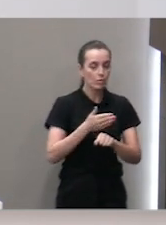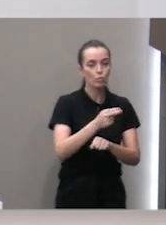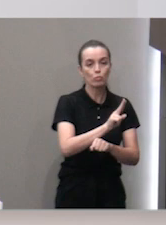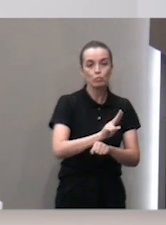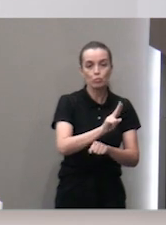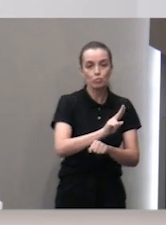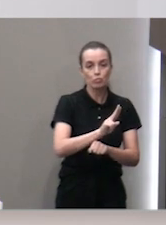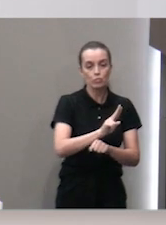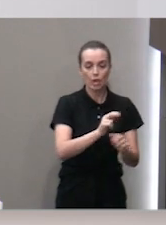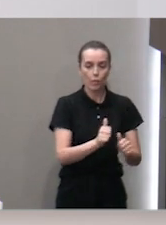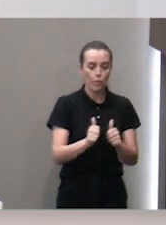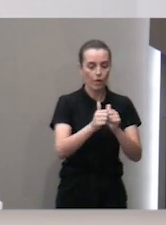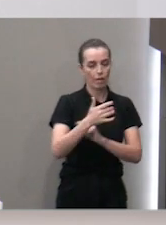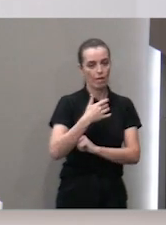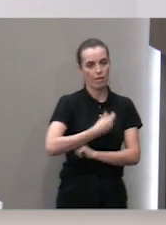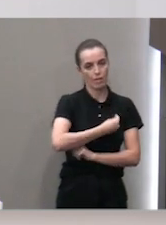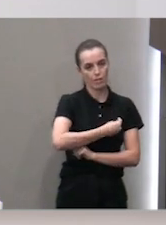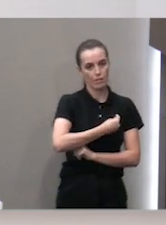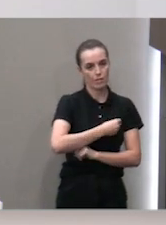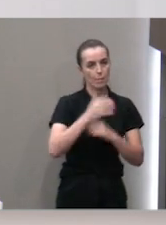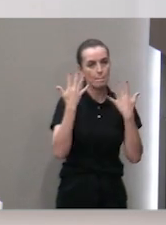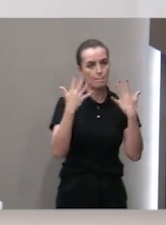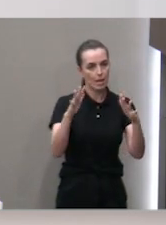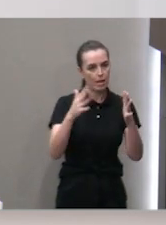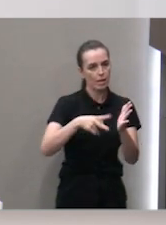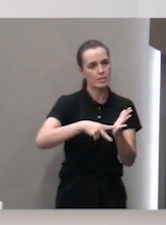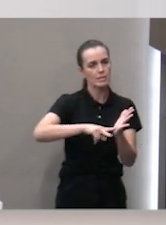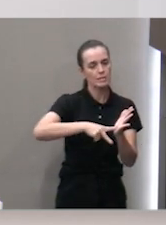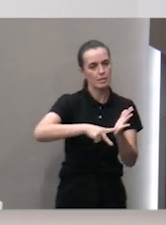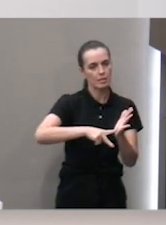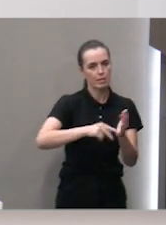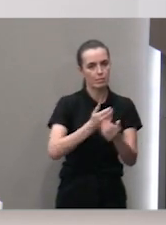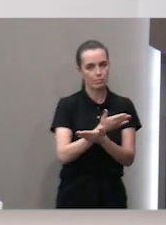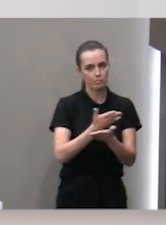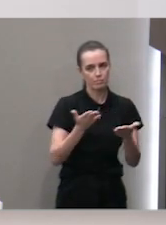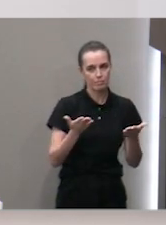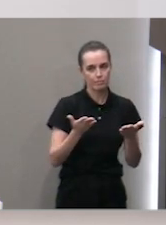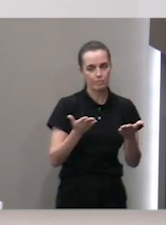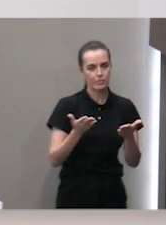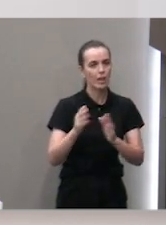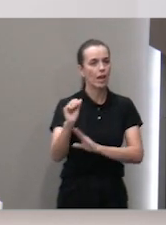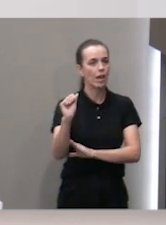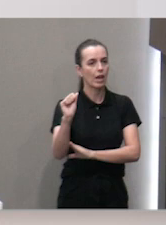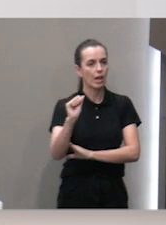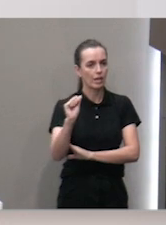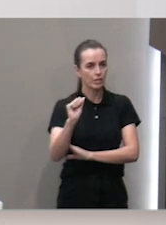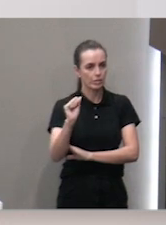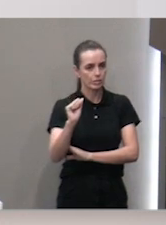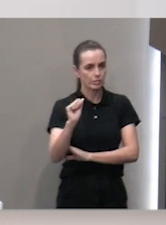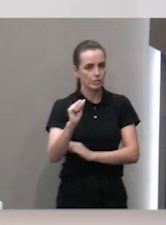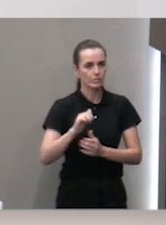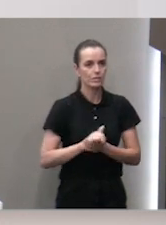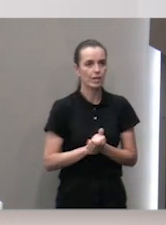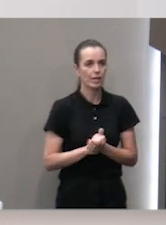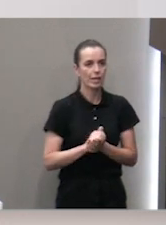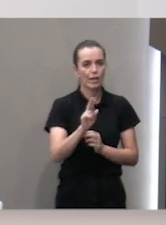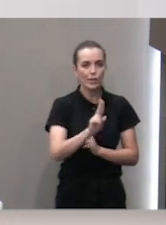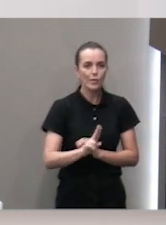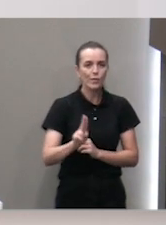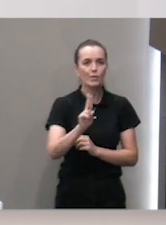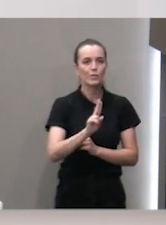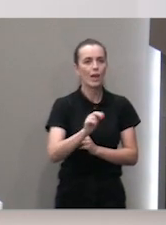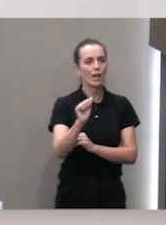de vida. Parabéns, Simpasso, e parabéns a você, associado, que ajudou e